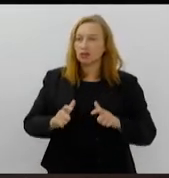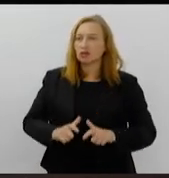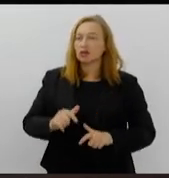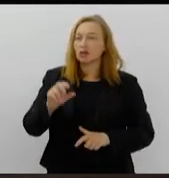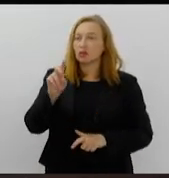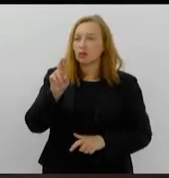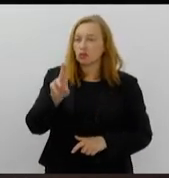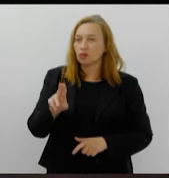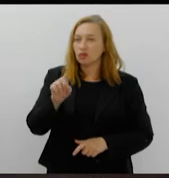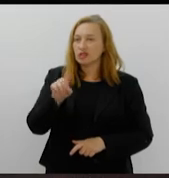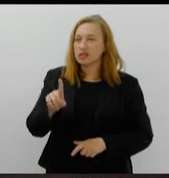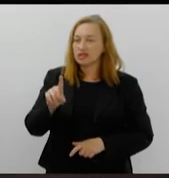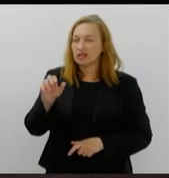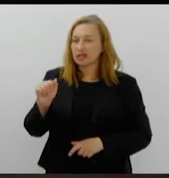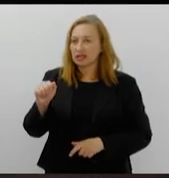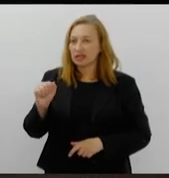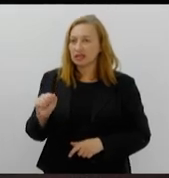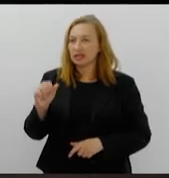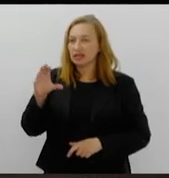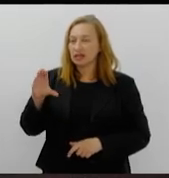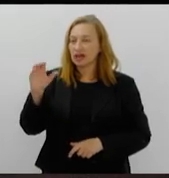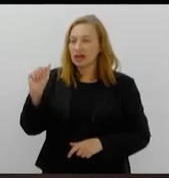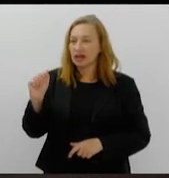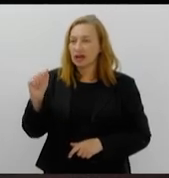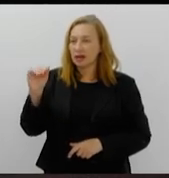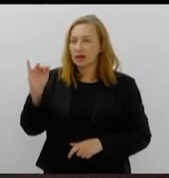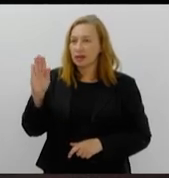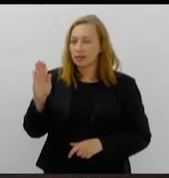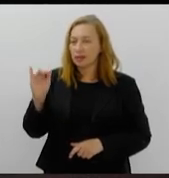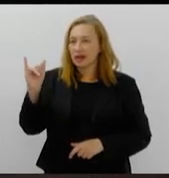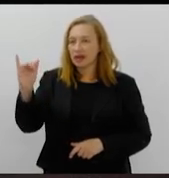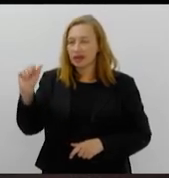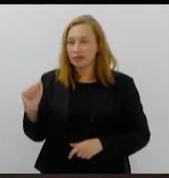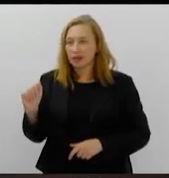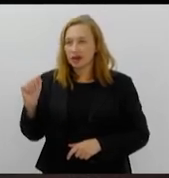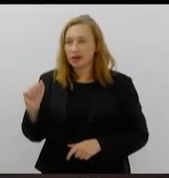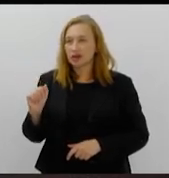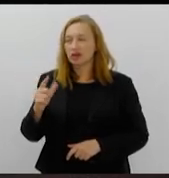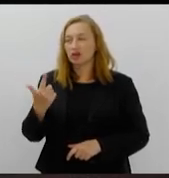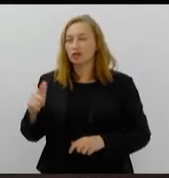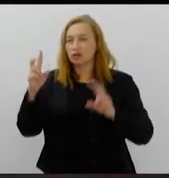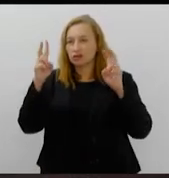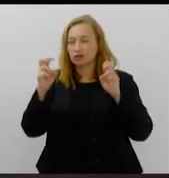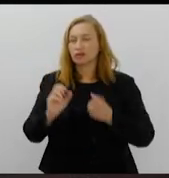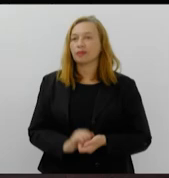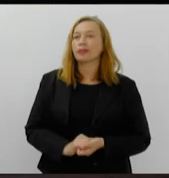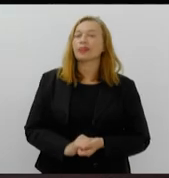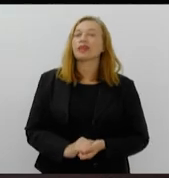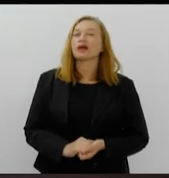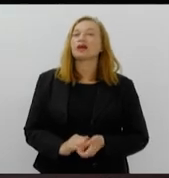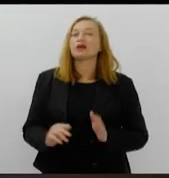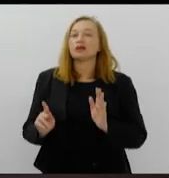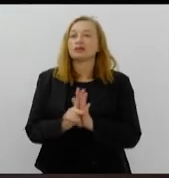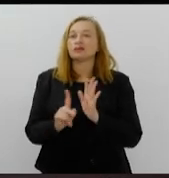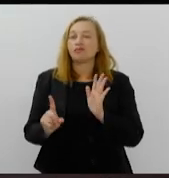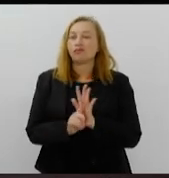Cambaíba e da outras providências. Nosso projeto de lei,